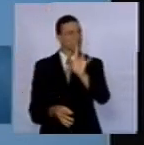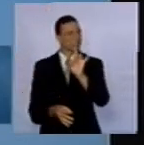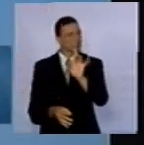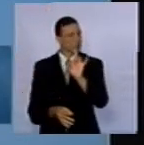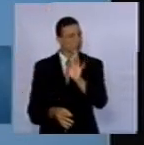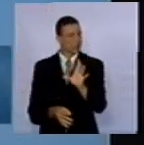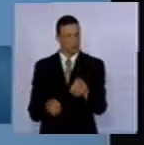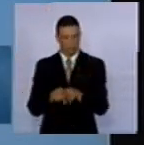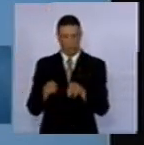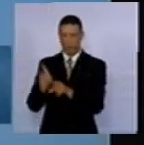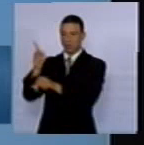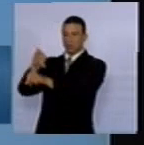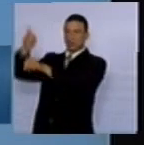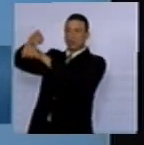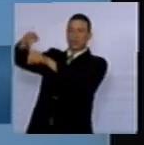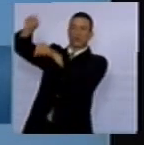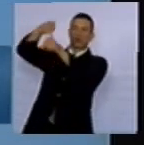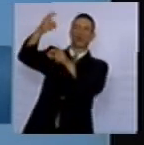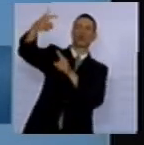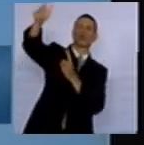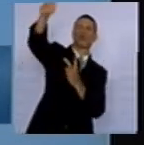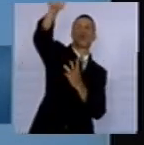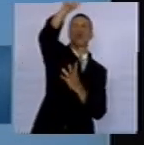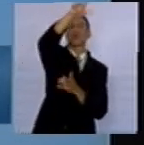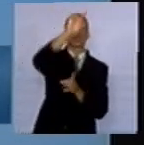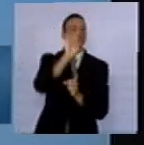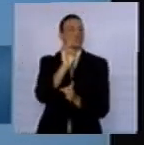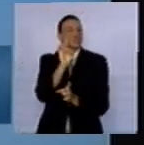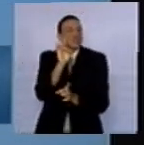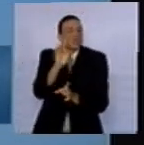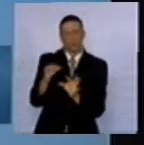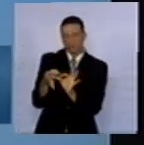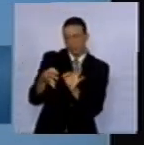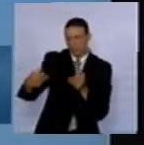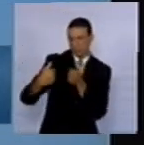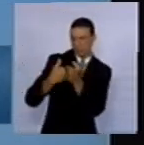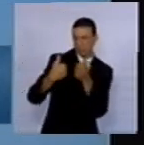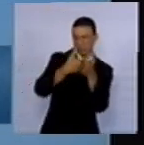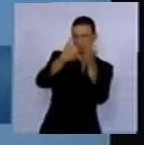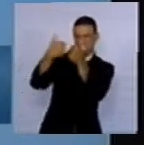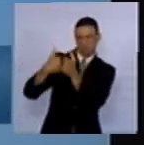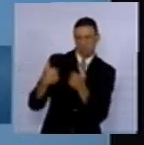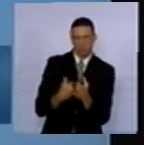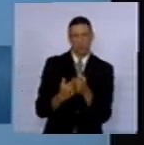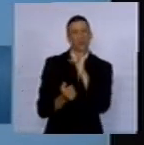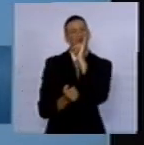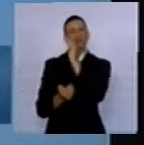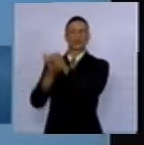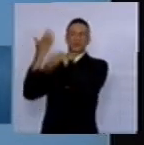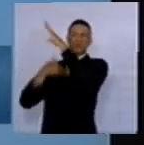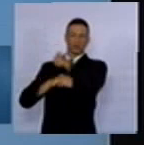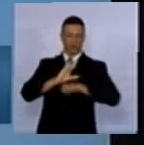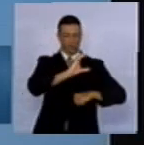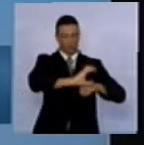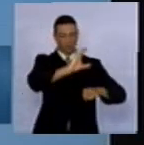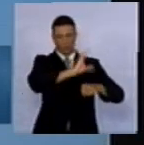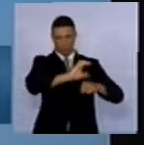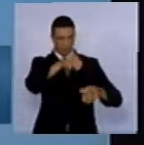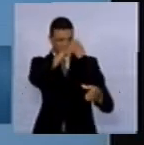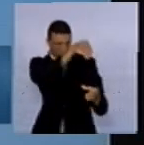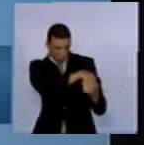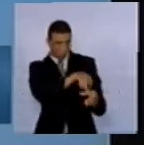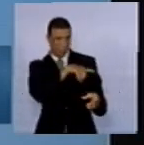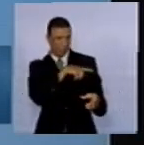em todos os países eram de natureza local eram de natureza Nacional a nossa Constituição mesmo que um conjunto de restrições